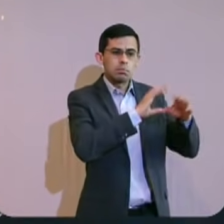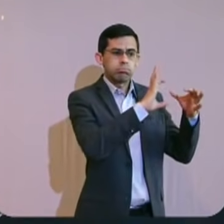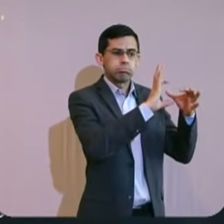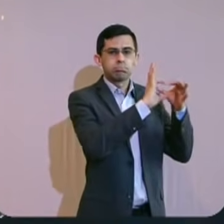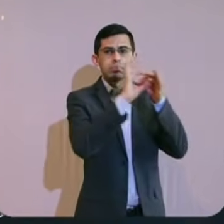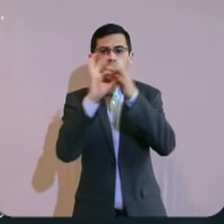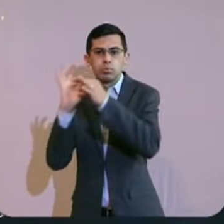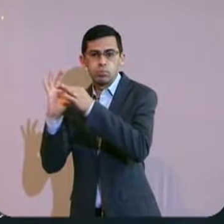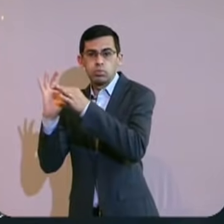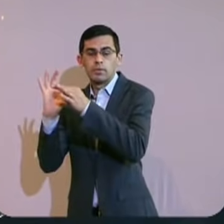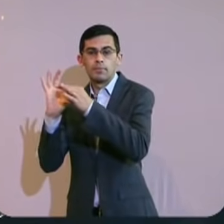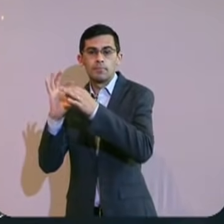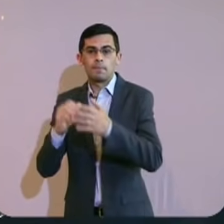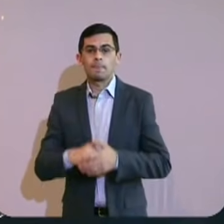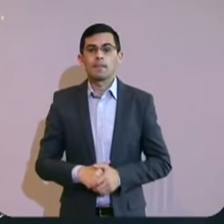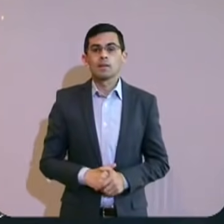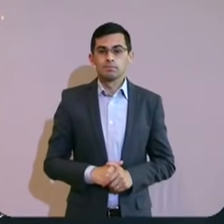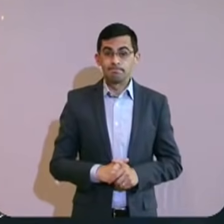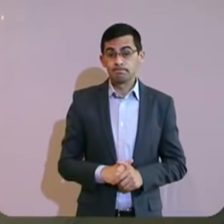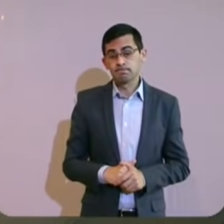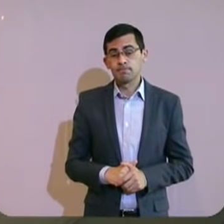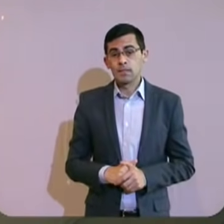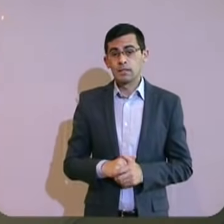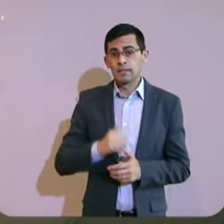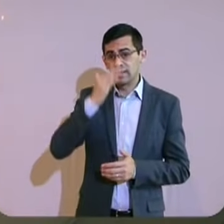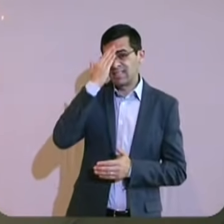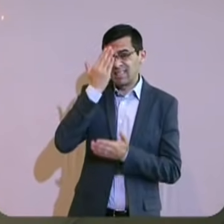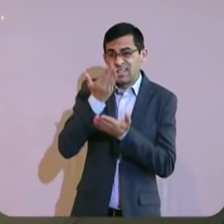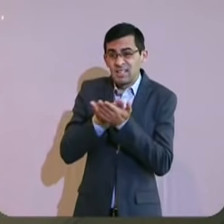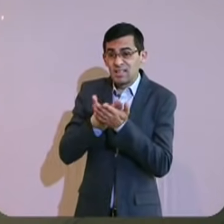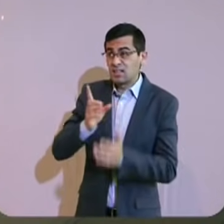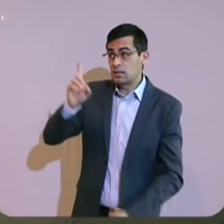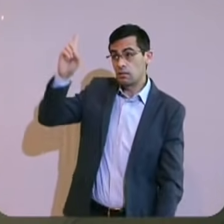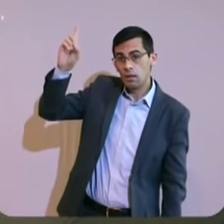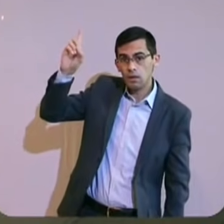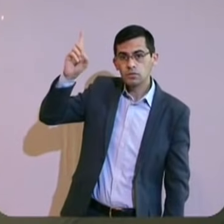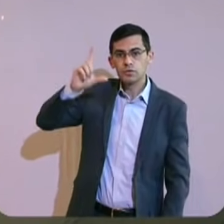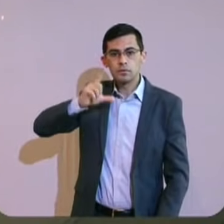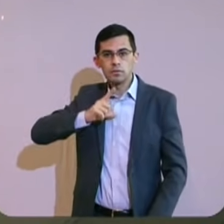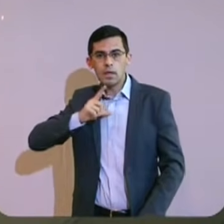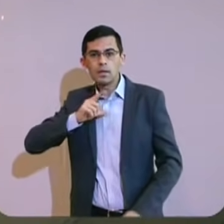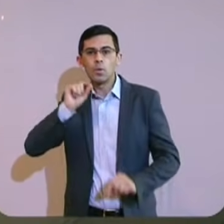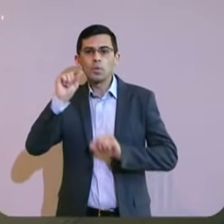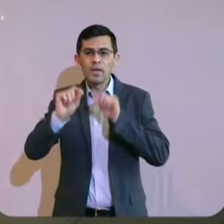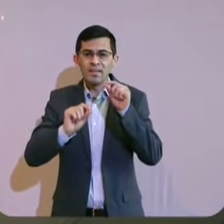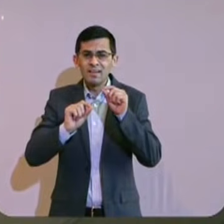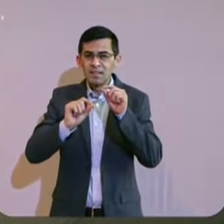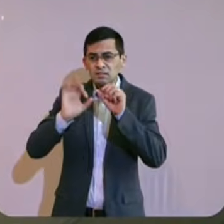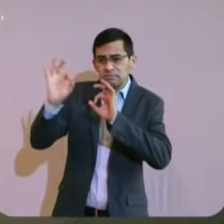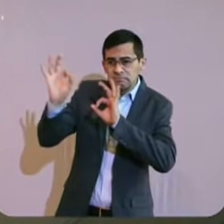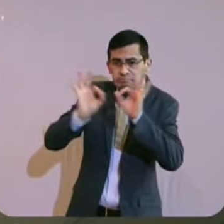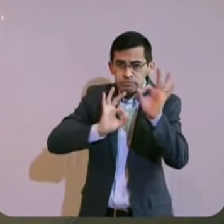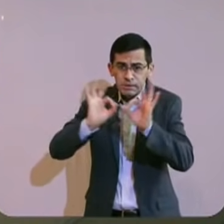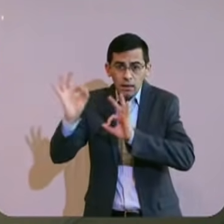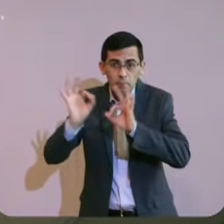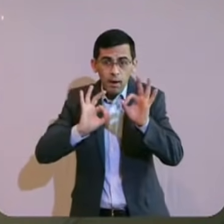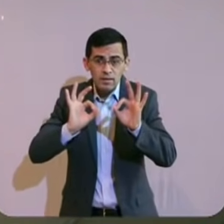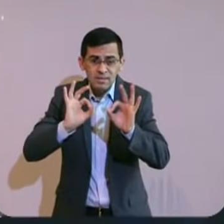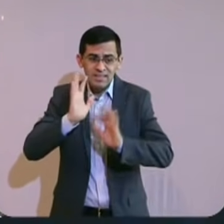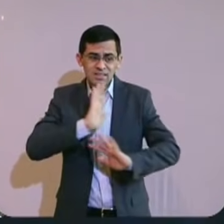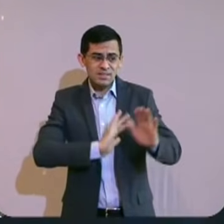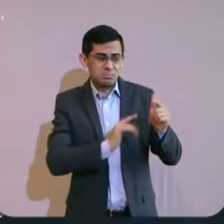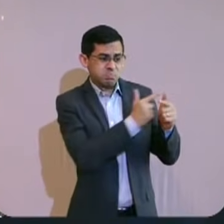contexto. E crer que Deus tinha maneiras para resolver um problema que